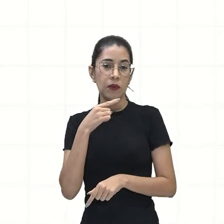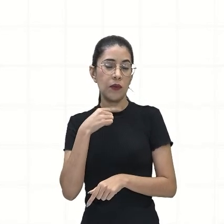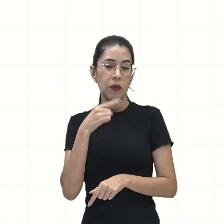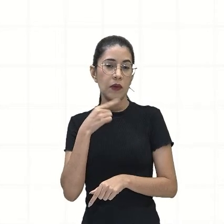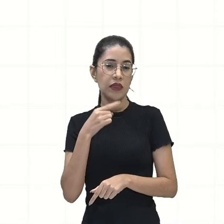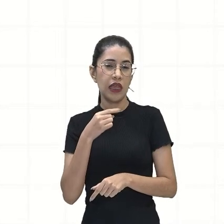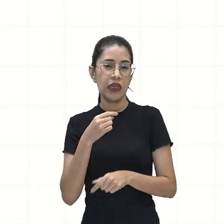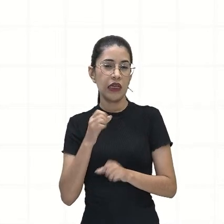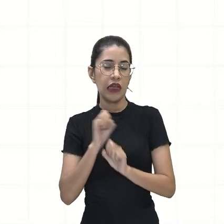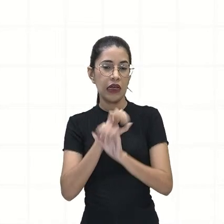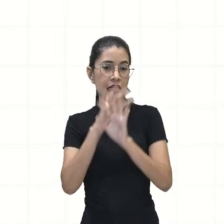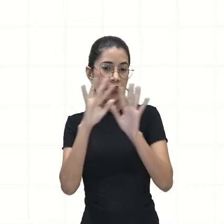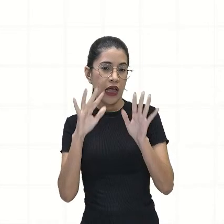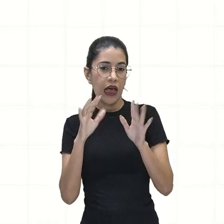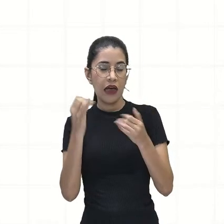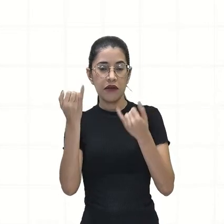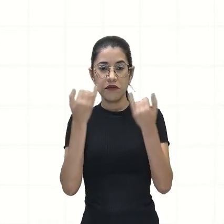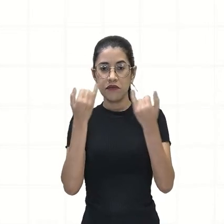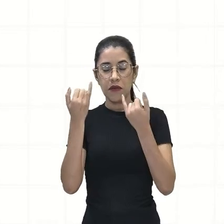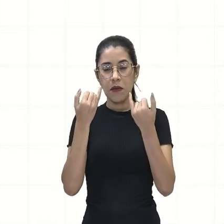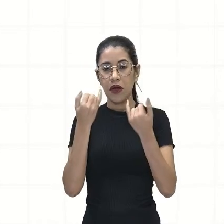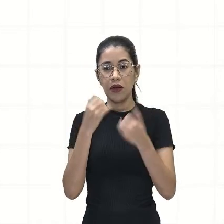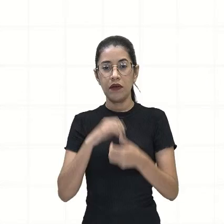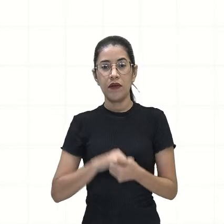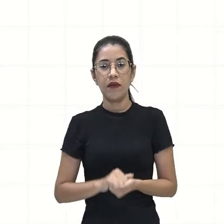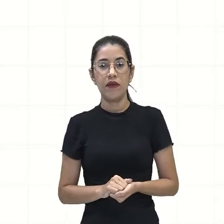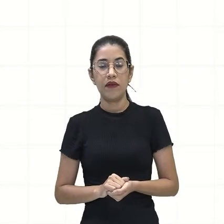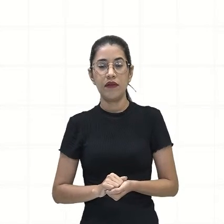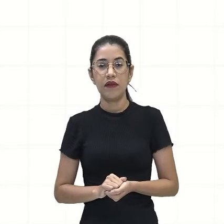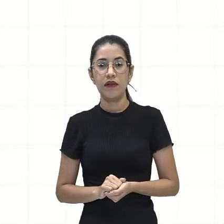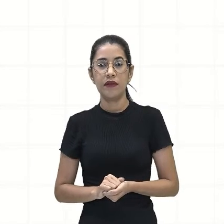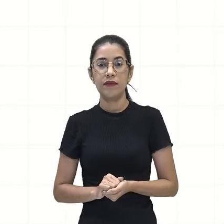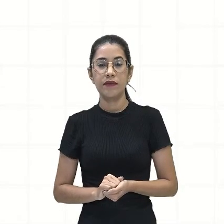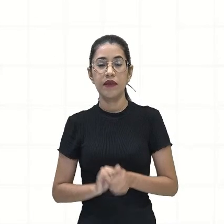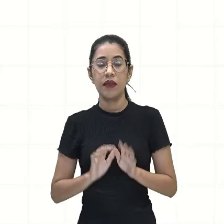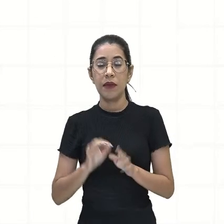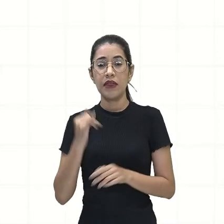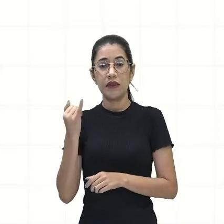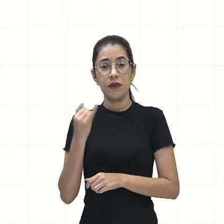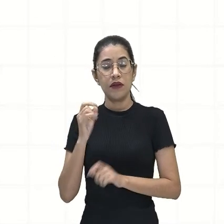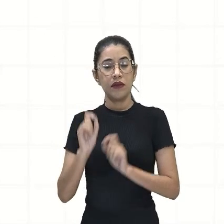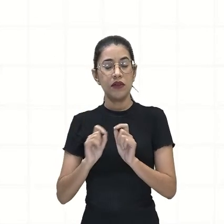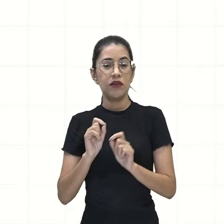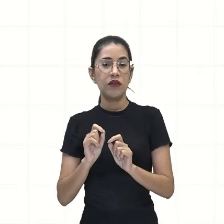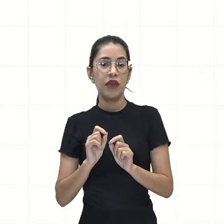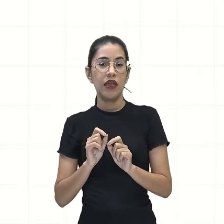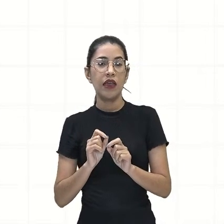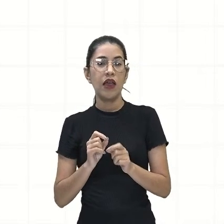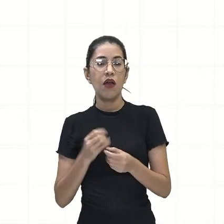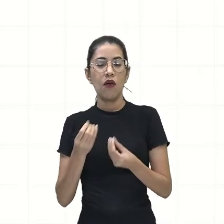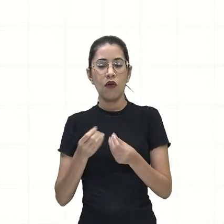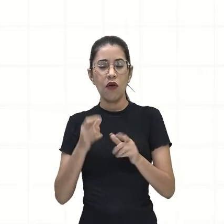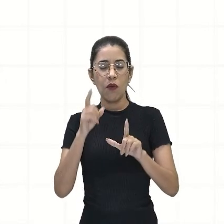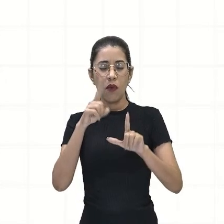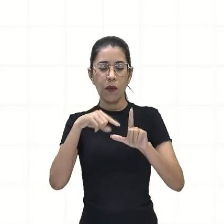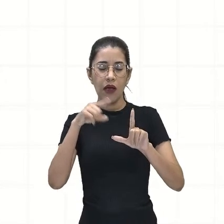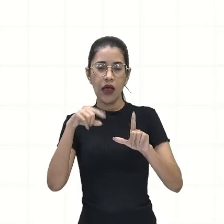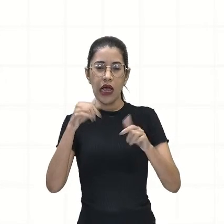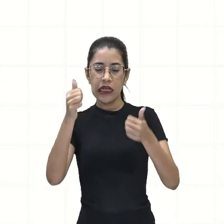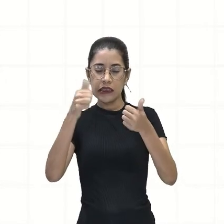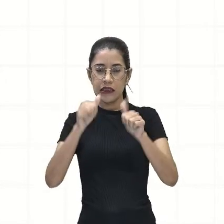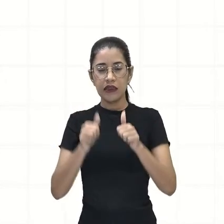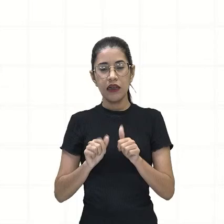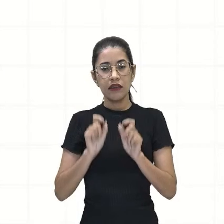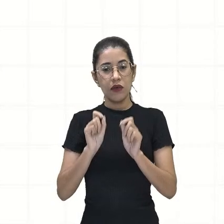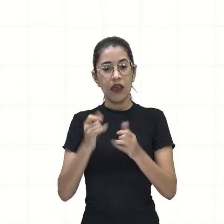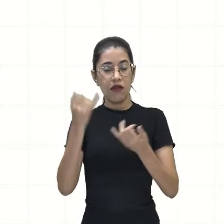uma conclusão. As informações não são claras. E o importante de se fazer leitura de gráficos é